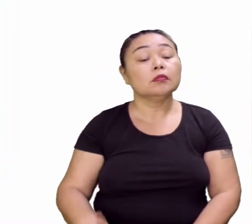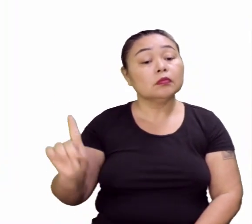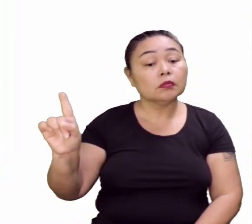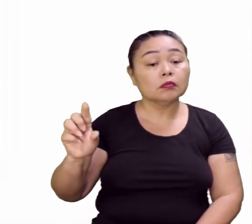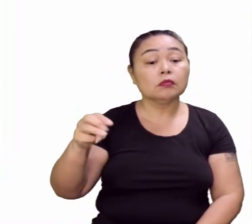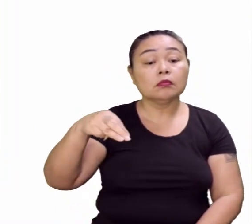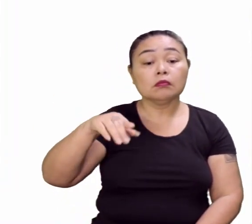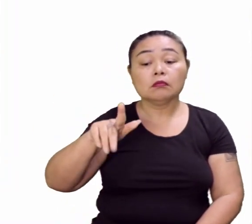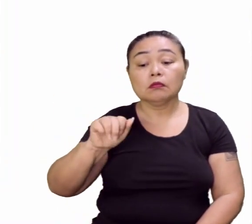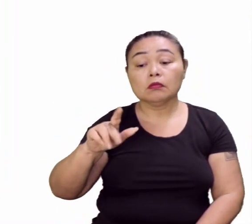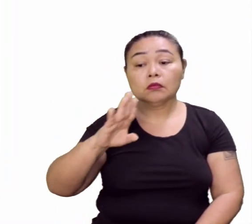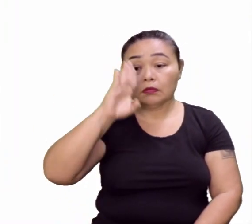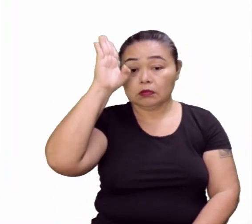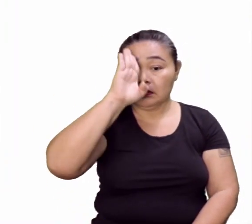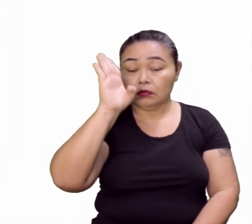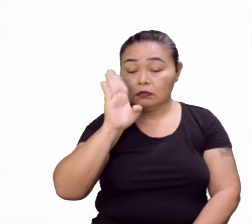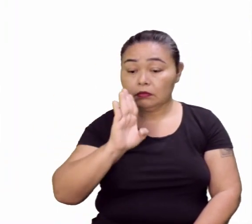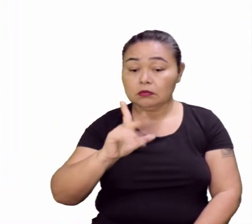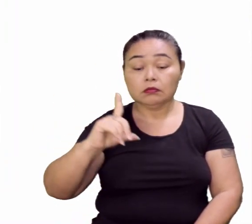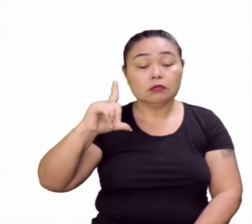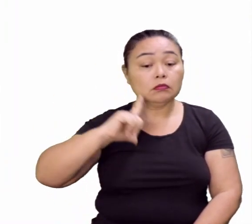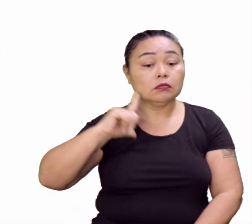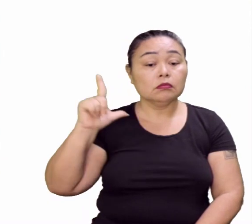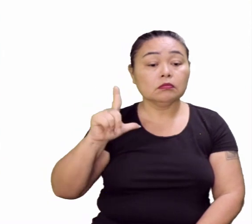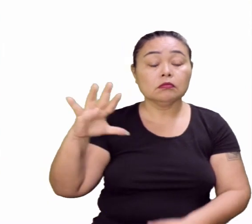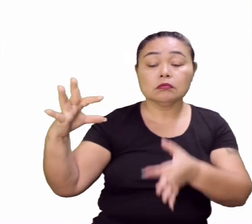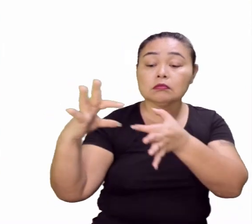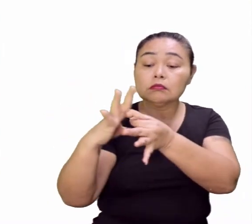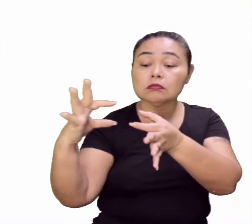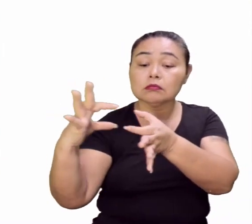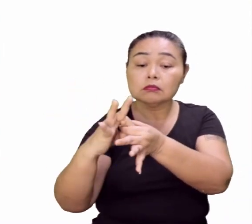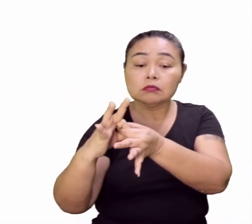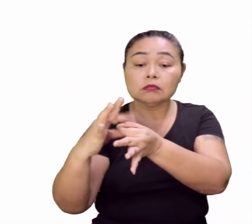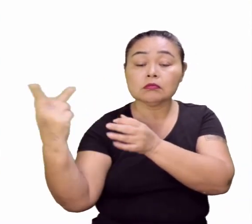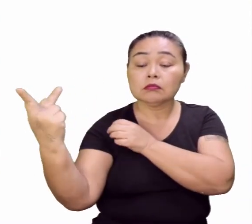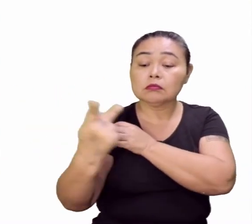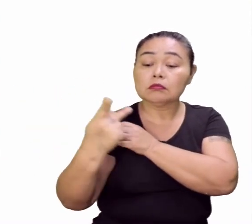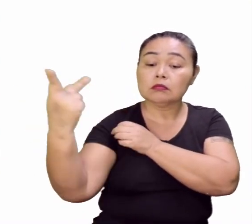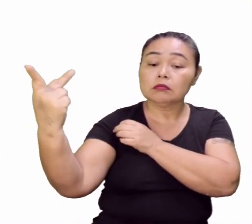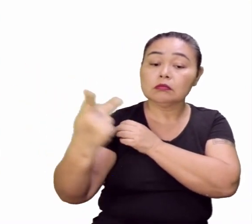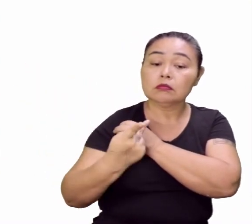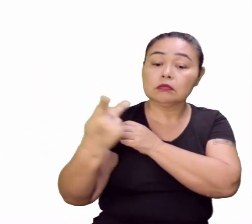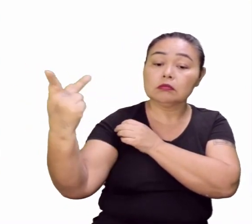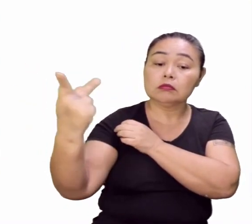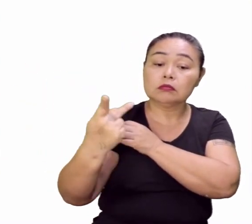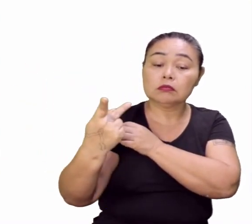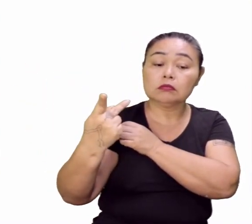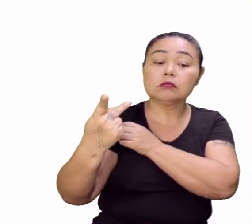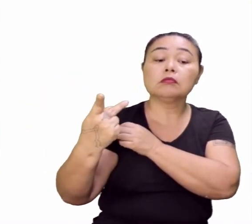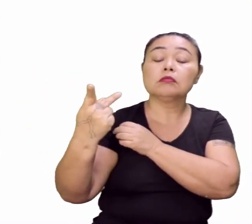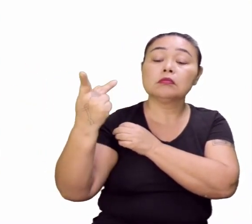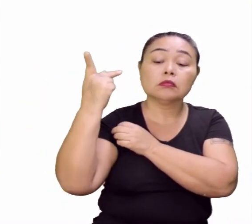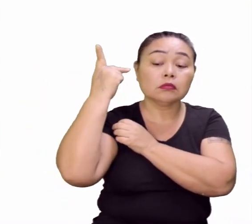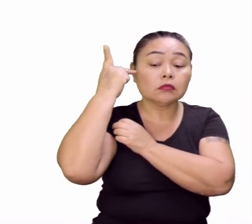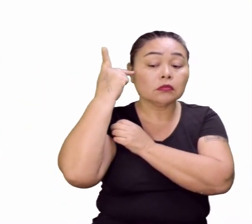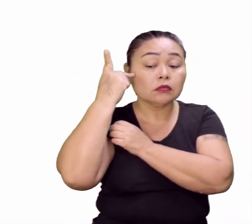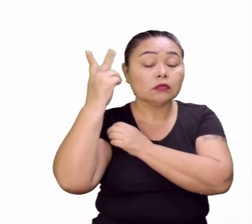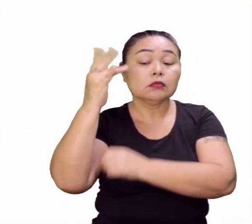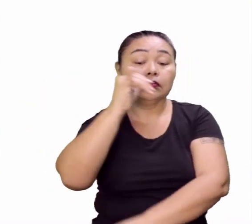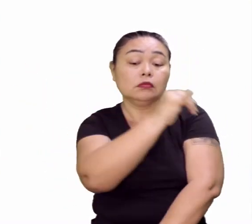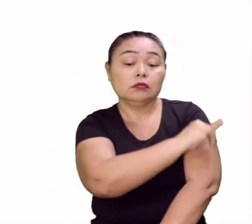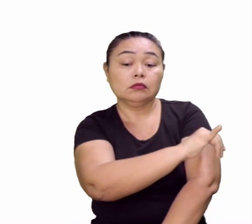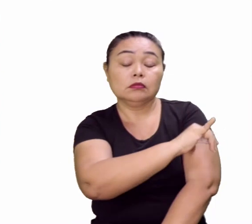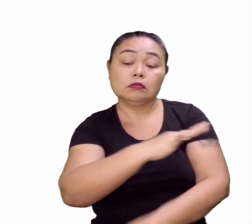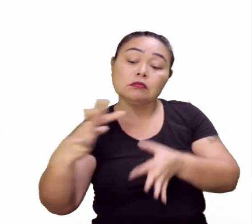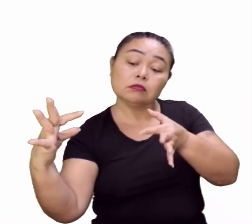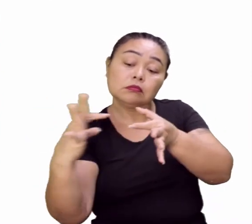E a megalópole brasileira, a gente tem aqui a união de duas metrópoles, né? Que o professor Jorge, que vai ser... Rio-São Paulo. Exatamente. O